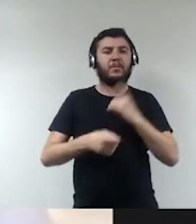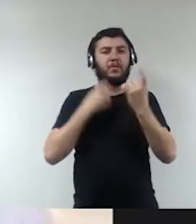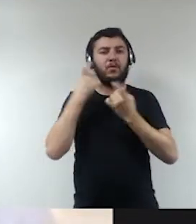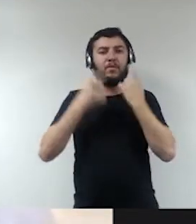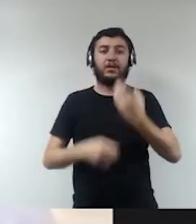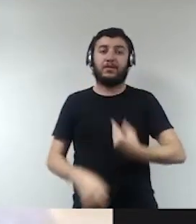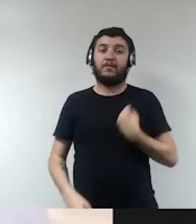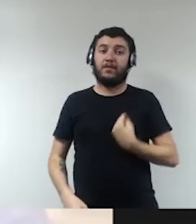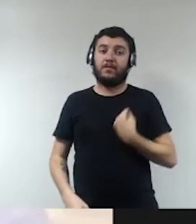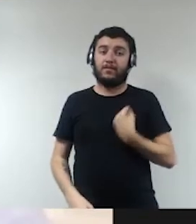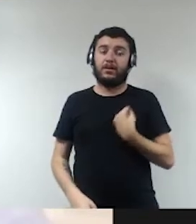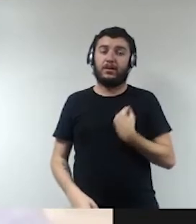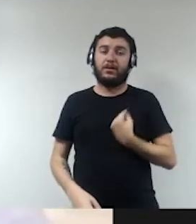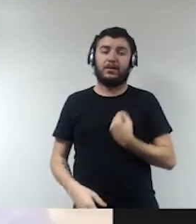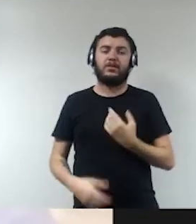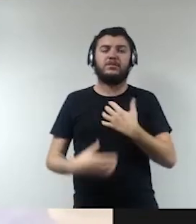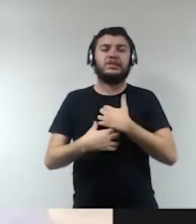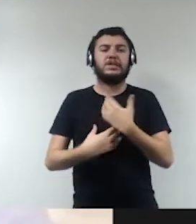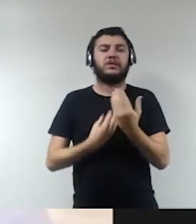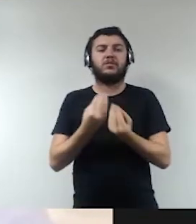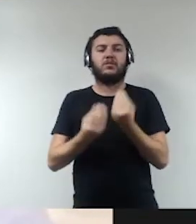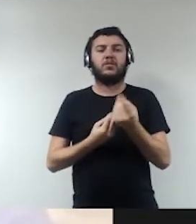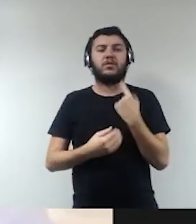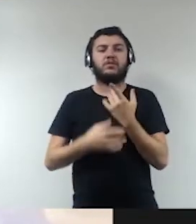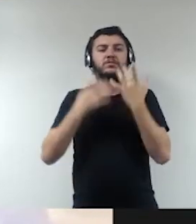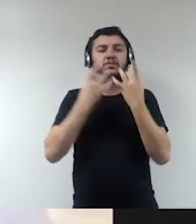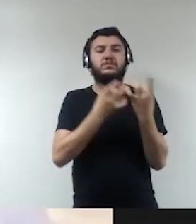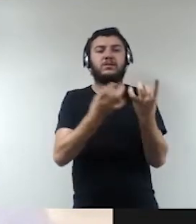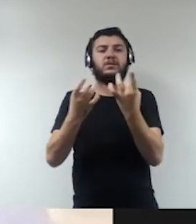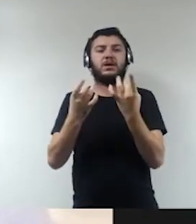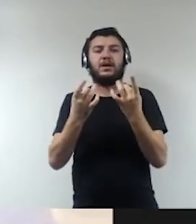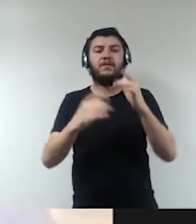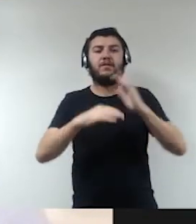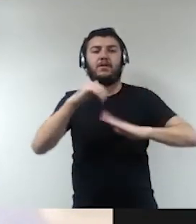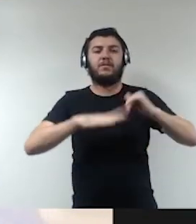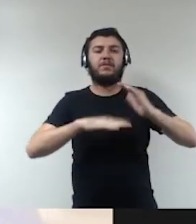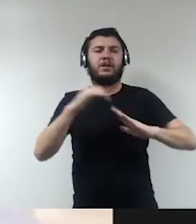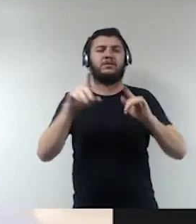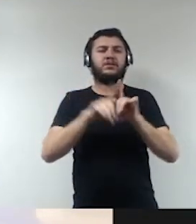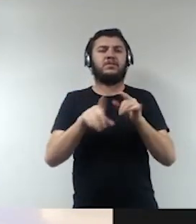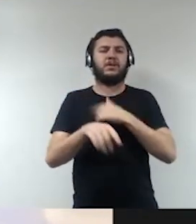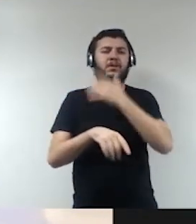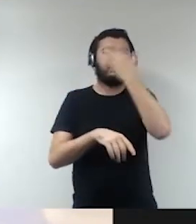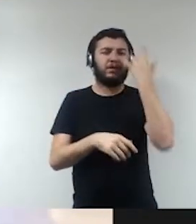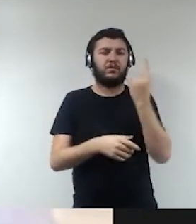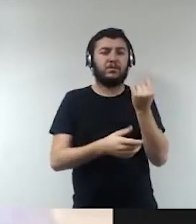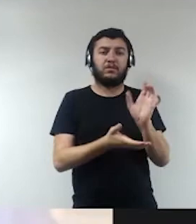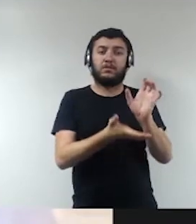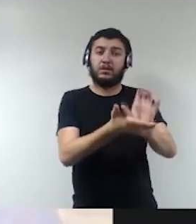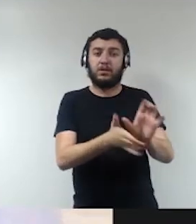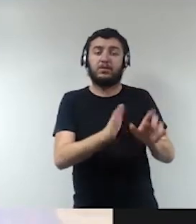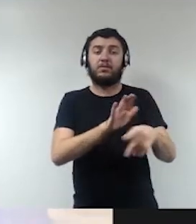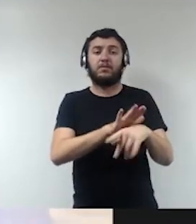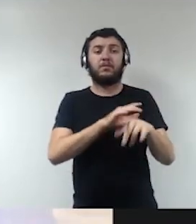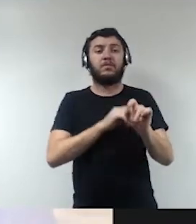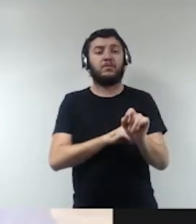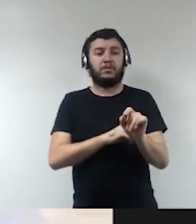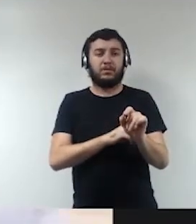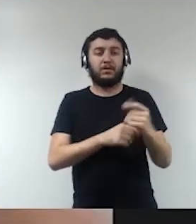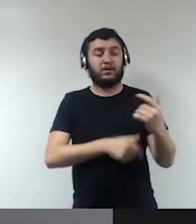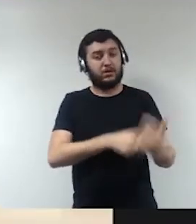vivência, a gente observa o quão, na prática, os credores de meio de